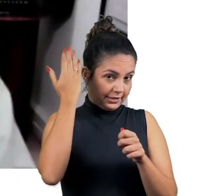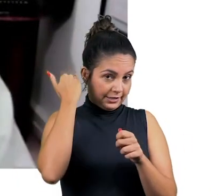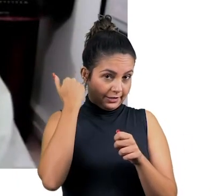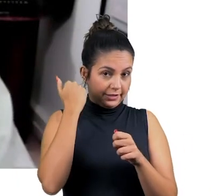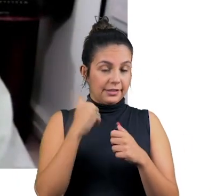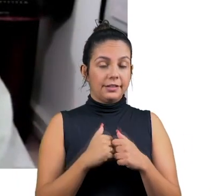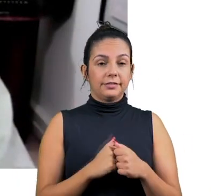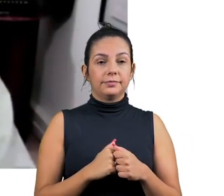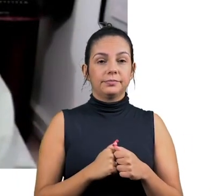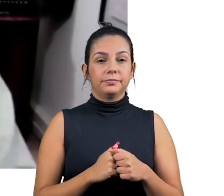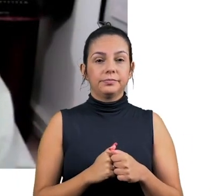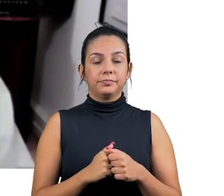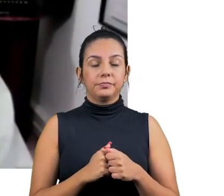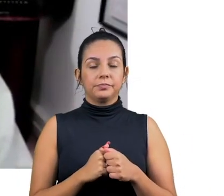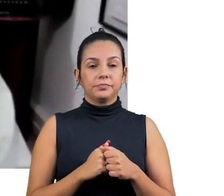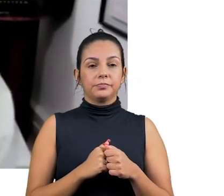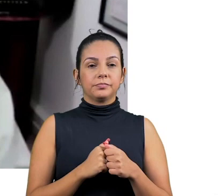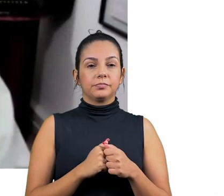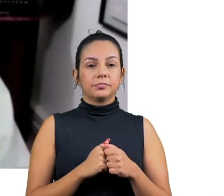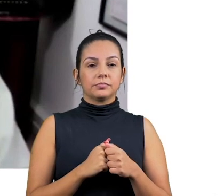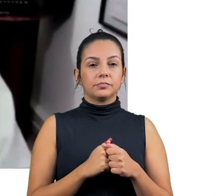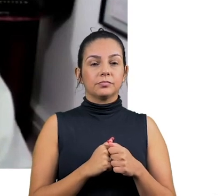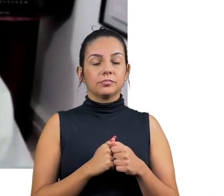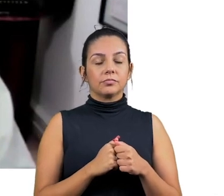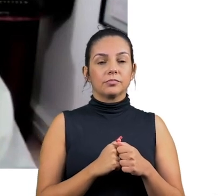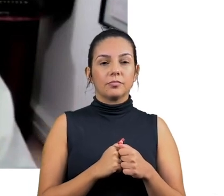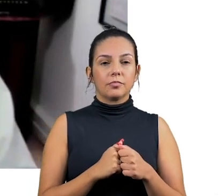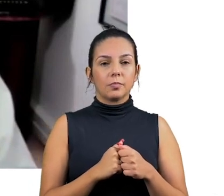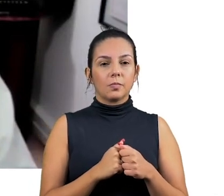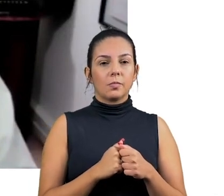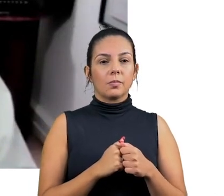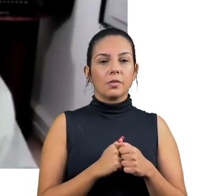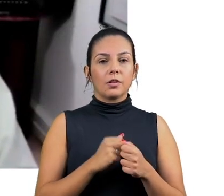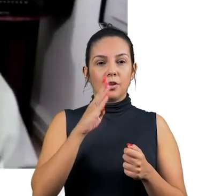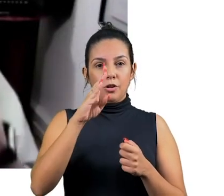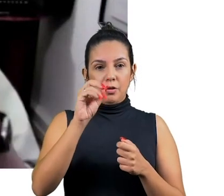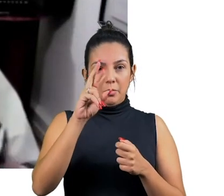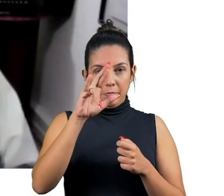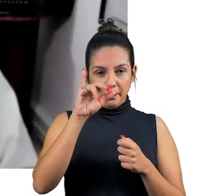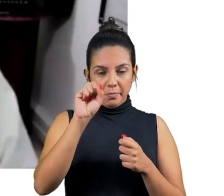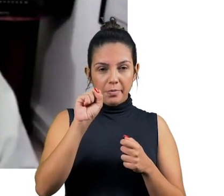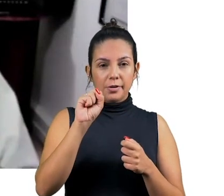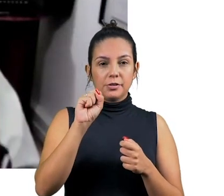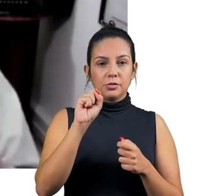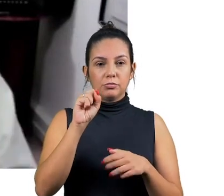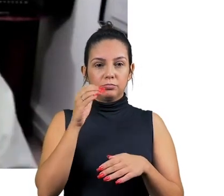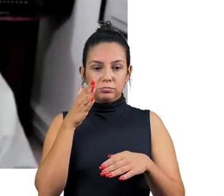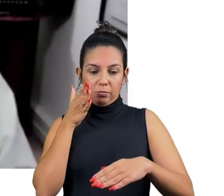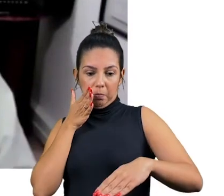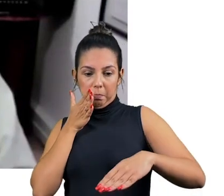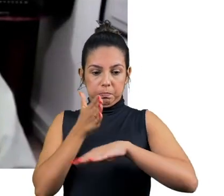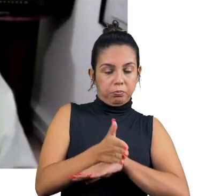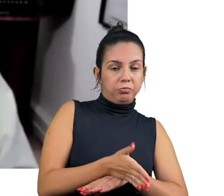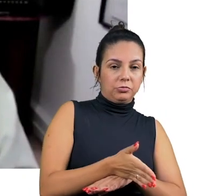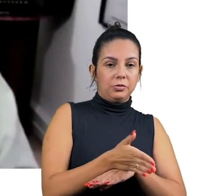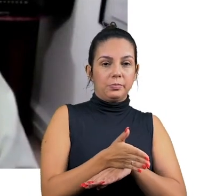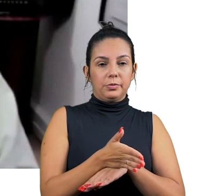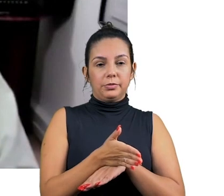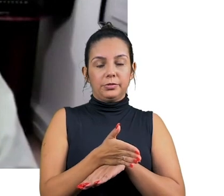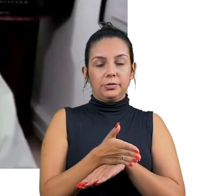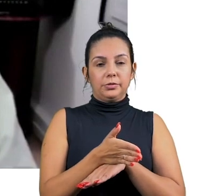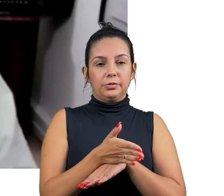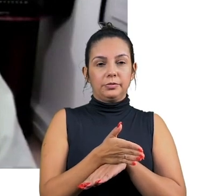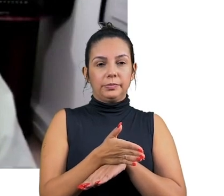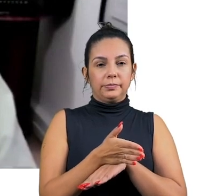no caso do Brexit, né? E aí, o Boris Johnson atropelou